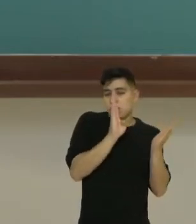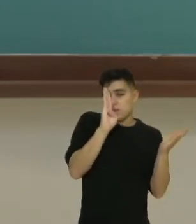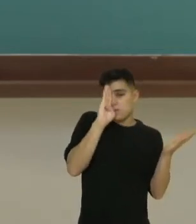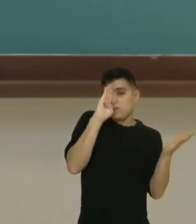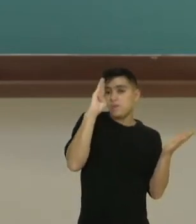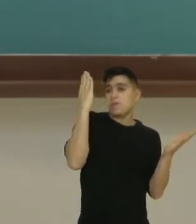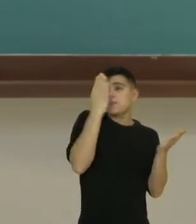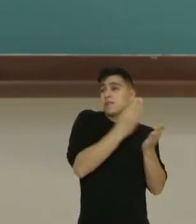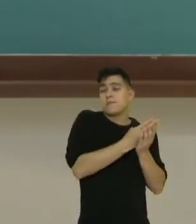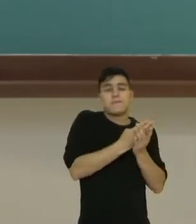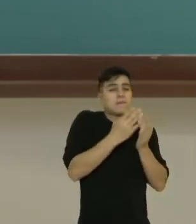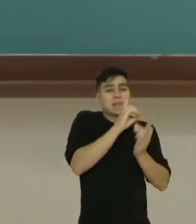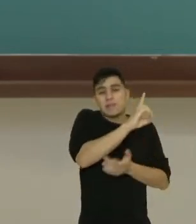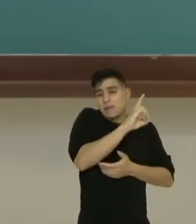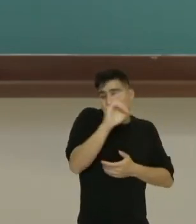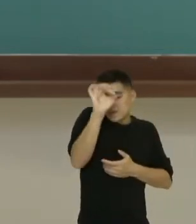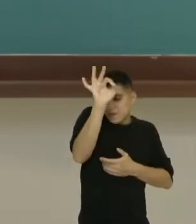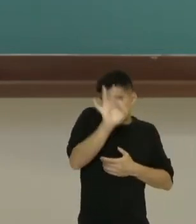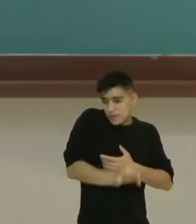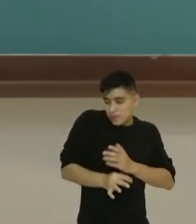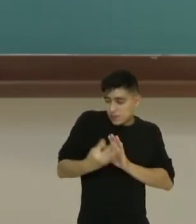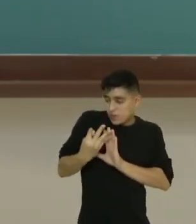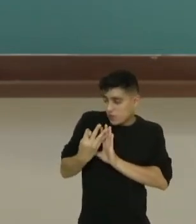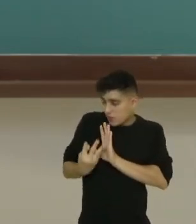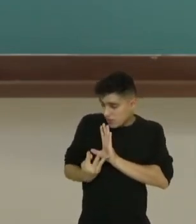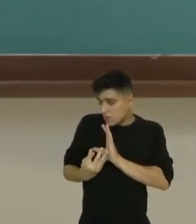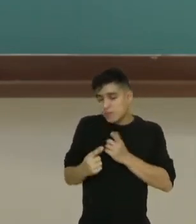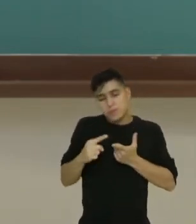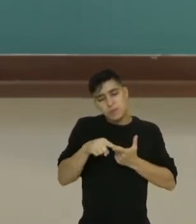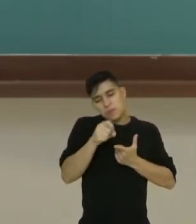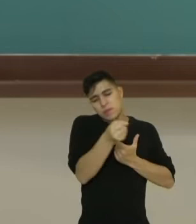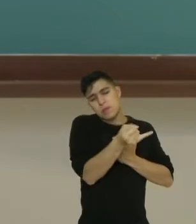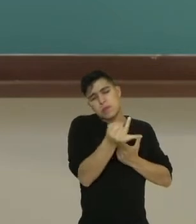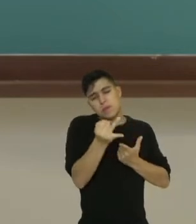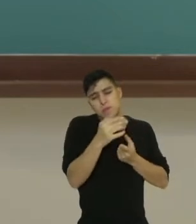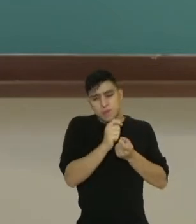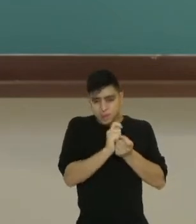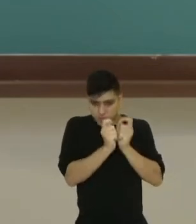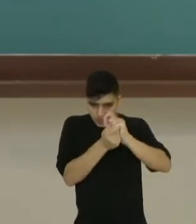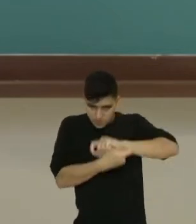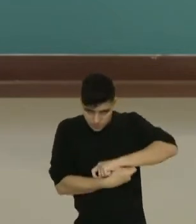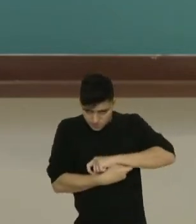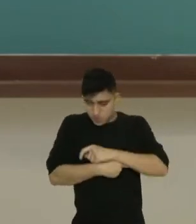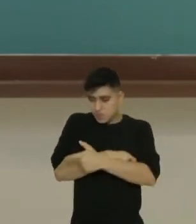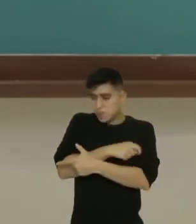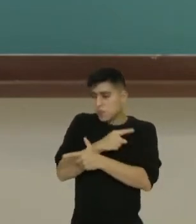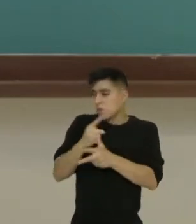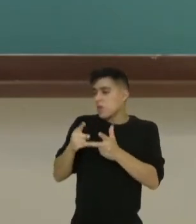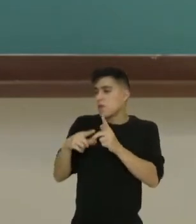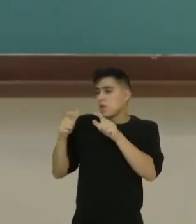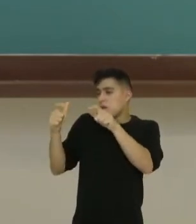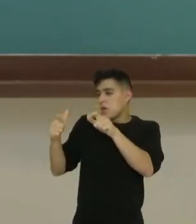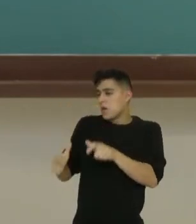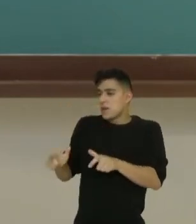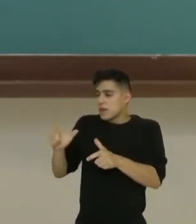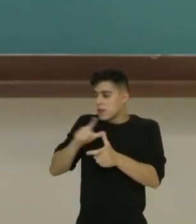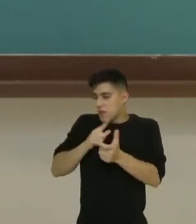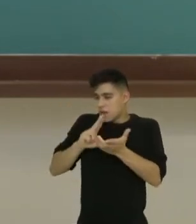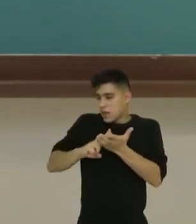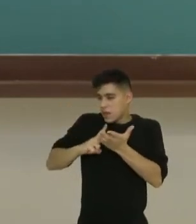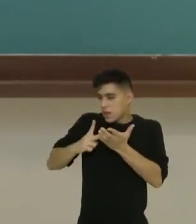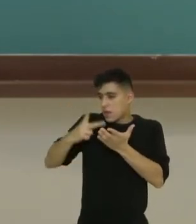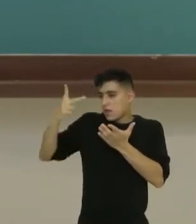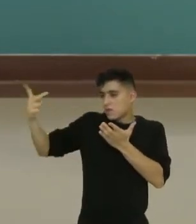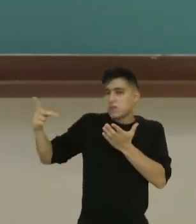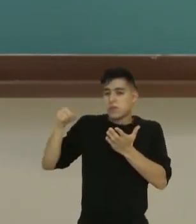no sentido literal da escritura, outros que fazem adaptações, lugares que há uma tradução, lugares em que